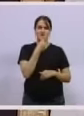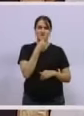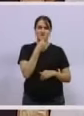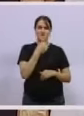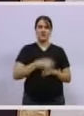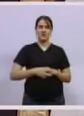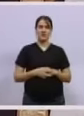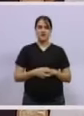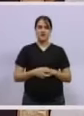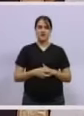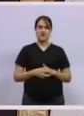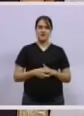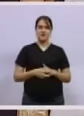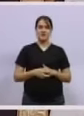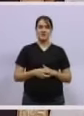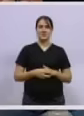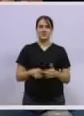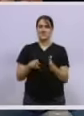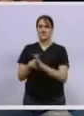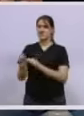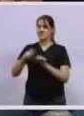pesou e falou: isso é para dar pros porcos?